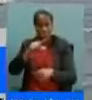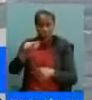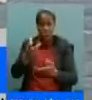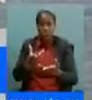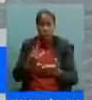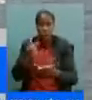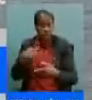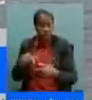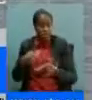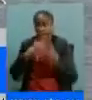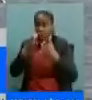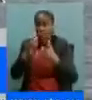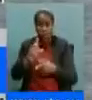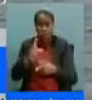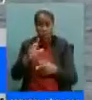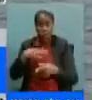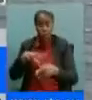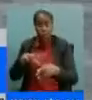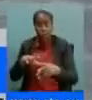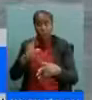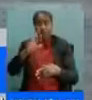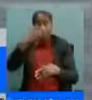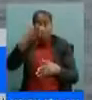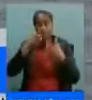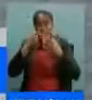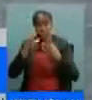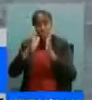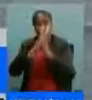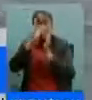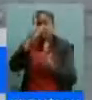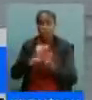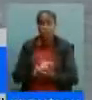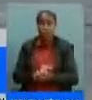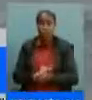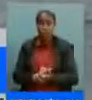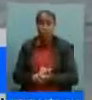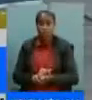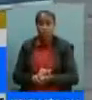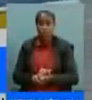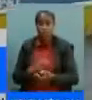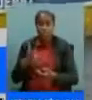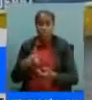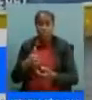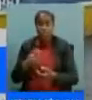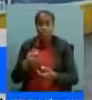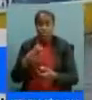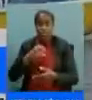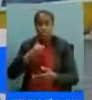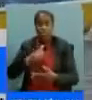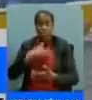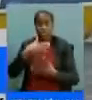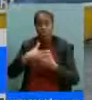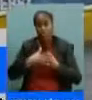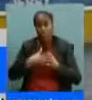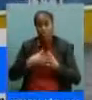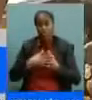Deus, nunca tem auxílio. Então, primeiro, o auxílio é Deus. Essa tradição é também diz do Sr. Padre Bernardo, antigo padre que já falecer, ele já não gera uma